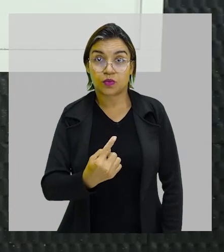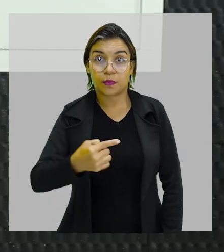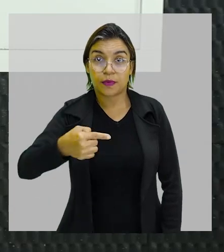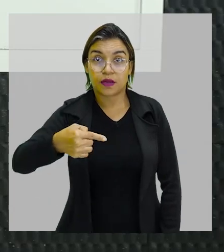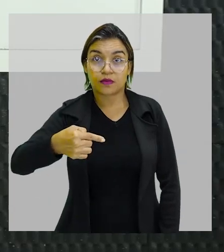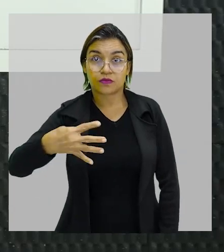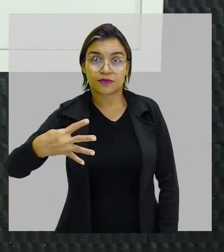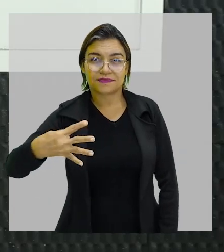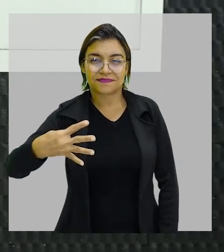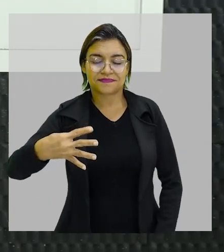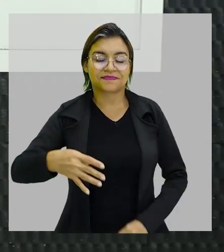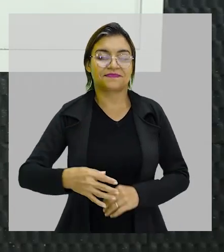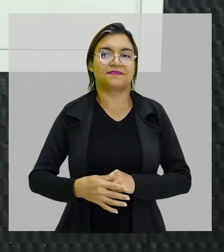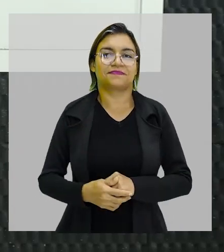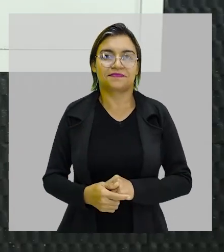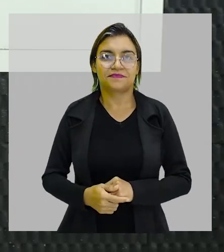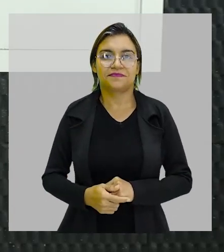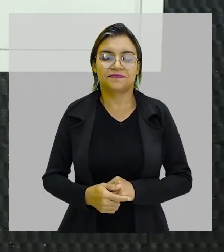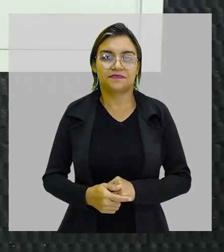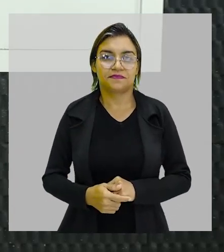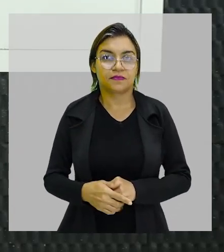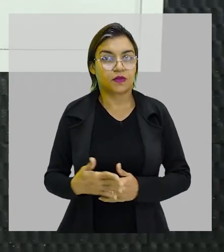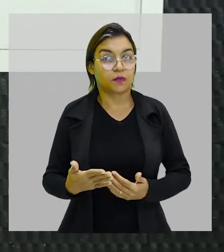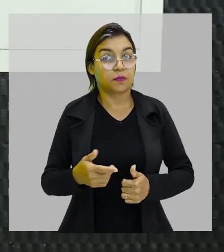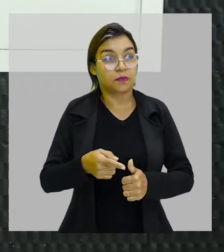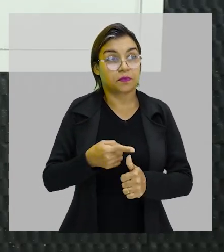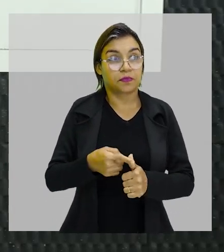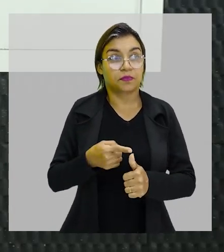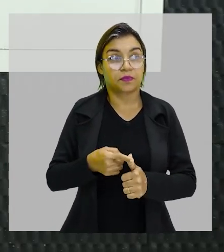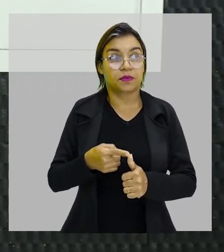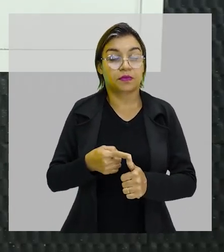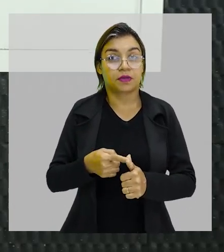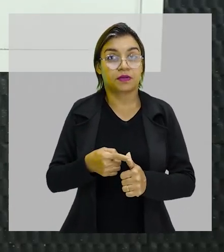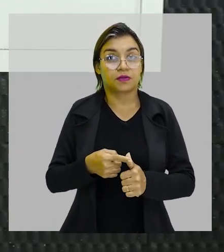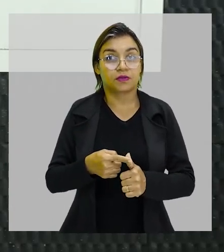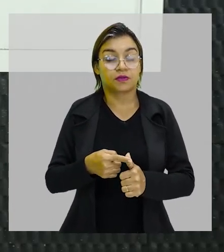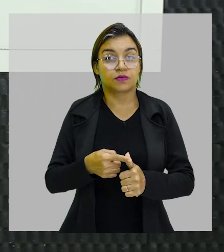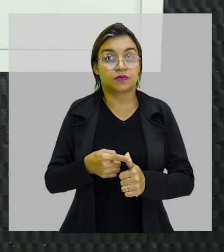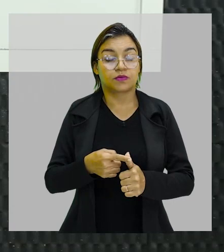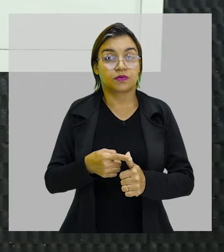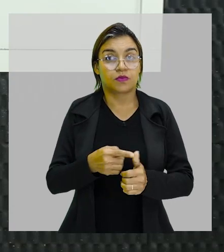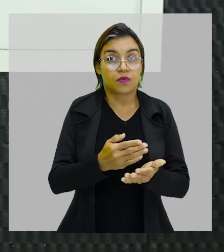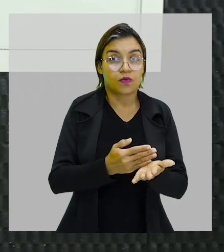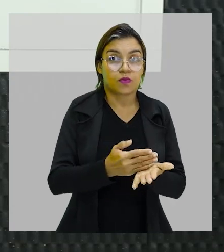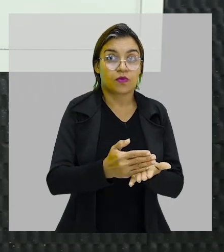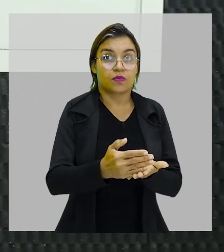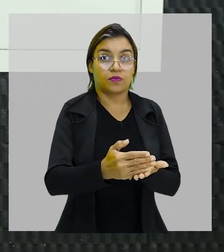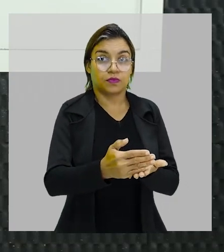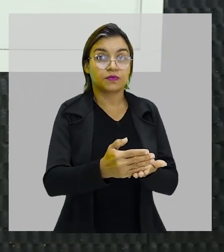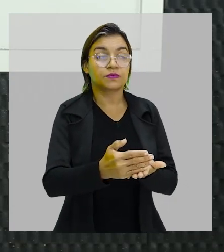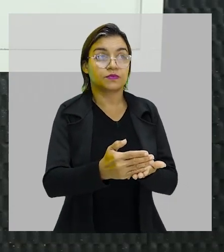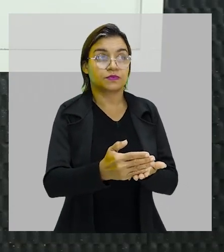certo? Então, o primeiro vai ser no estado inicial,